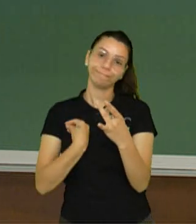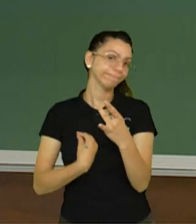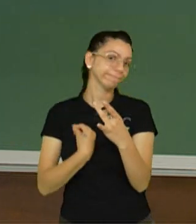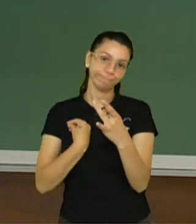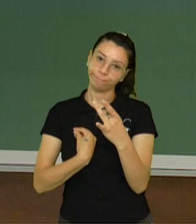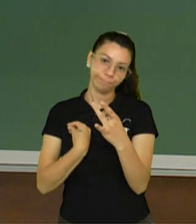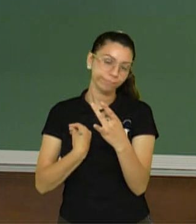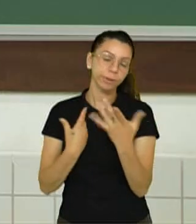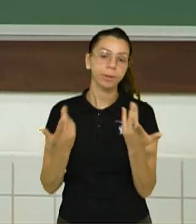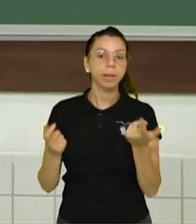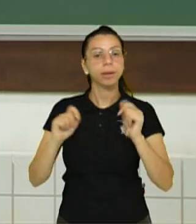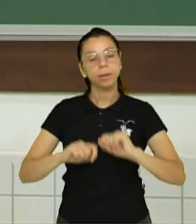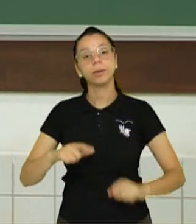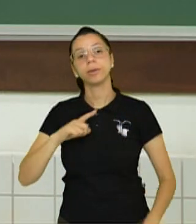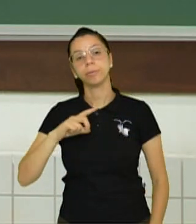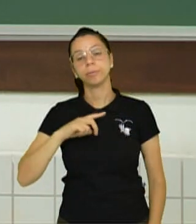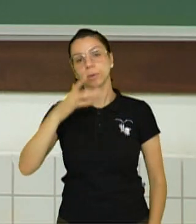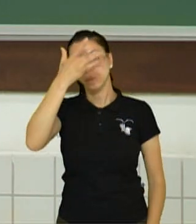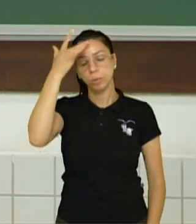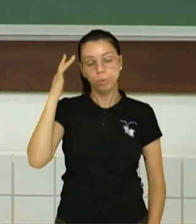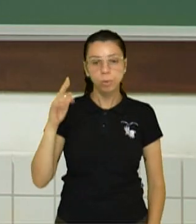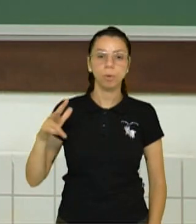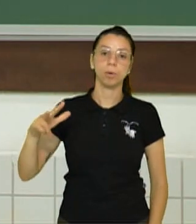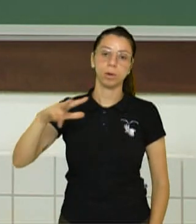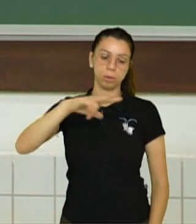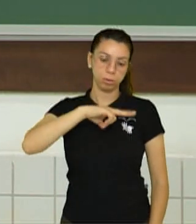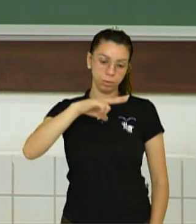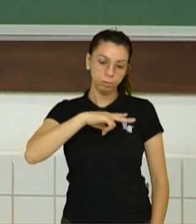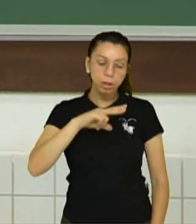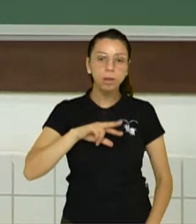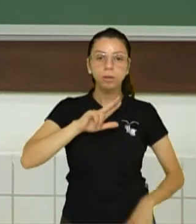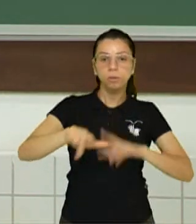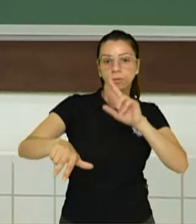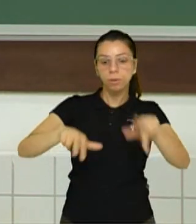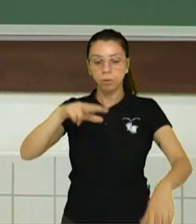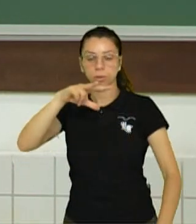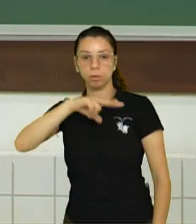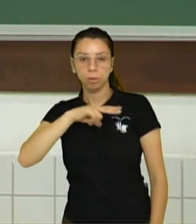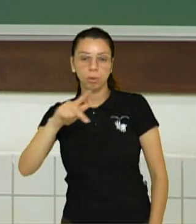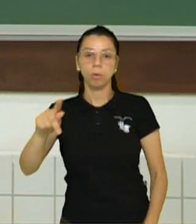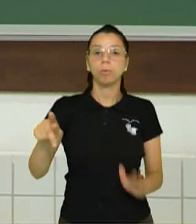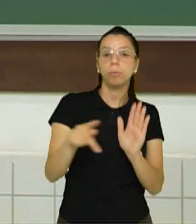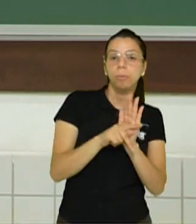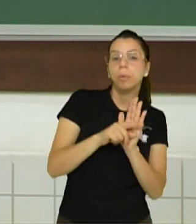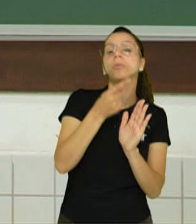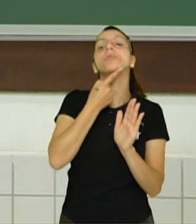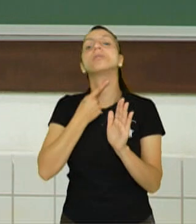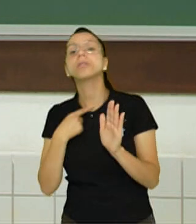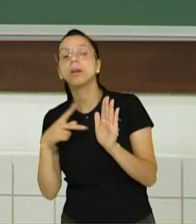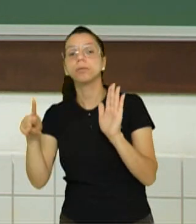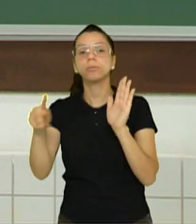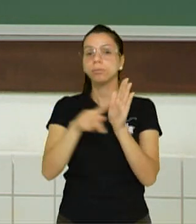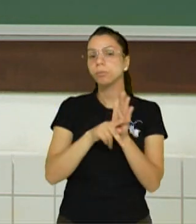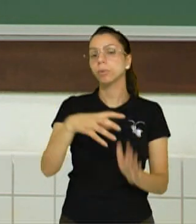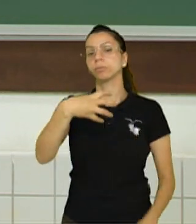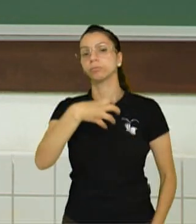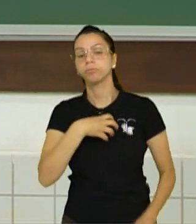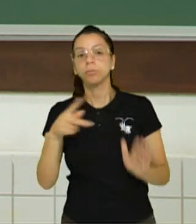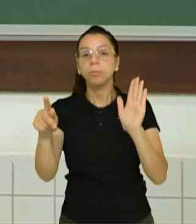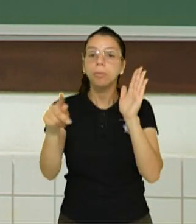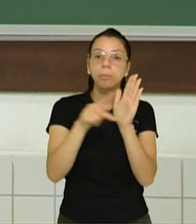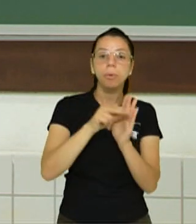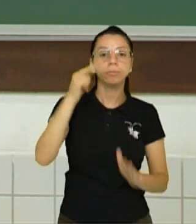são indivíduos com as suas diferenças particulares, com os seus próprios sentimentos, próprios desejos, próprios sonhos.